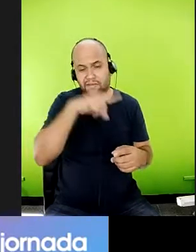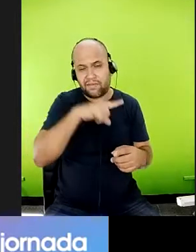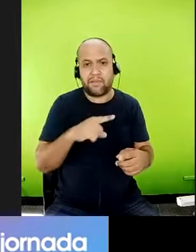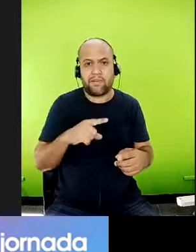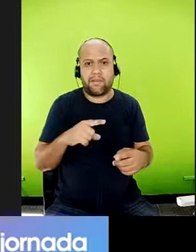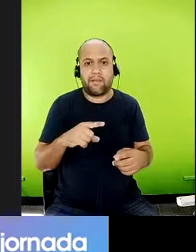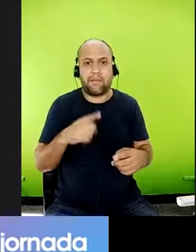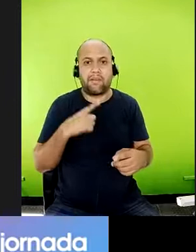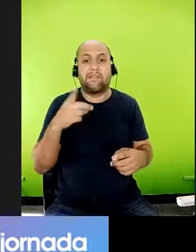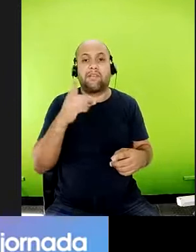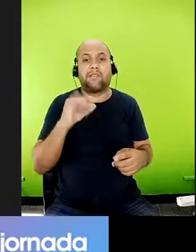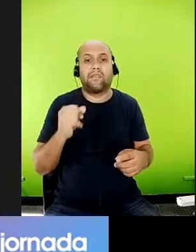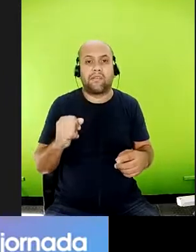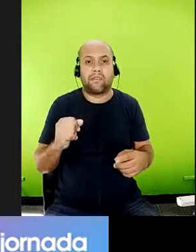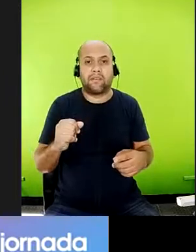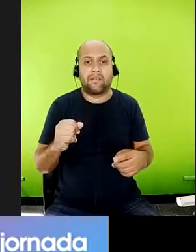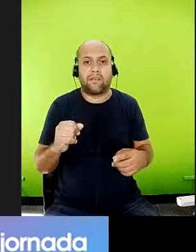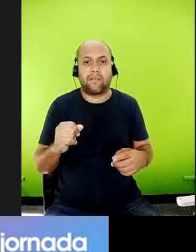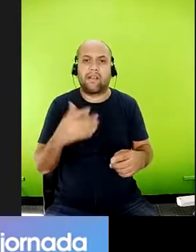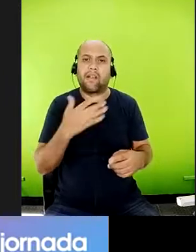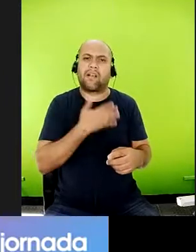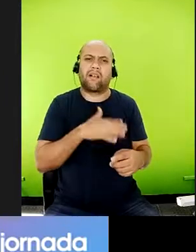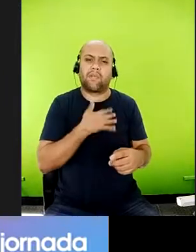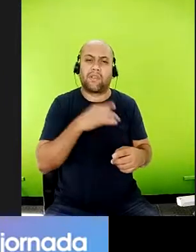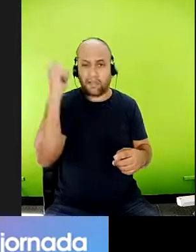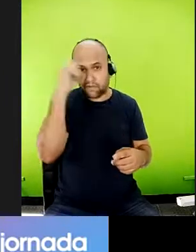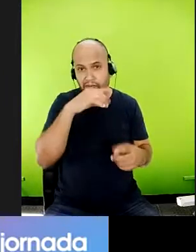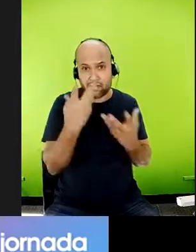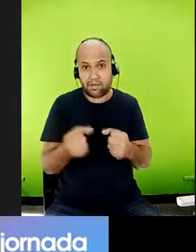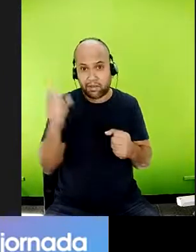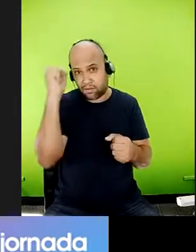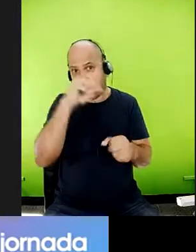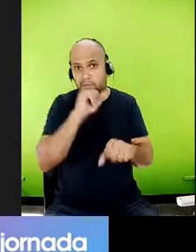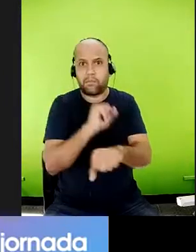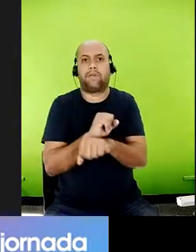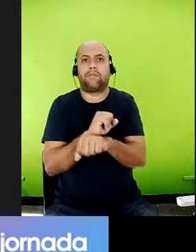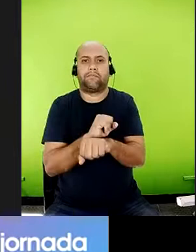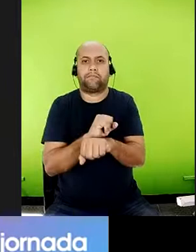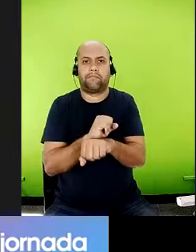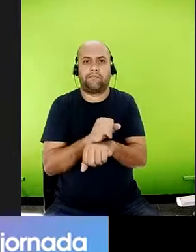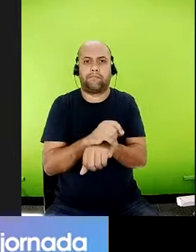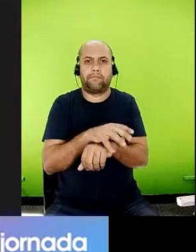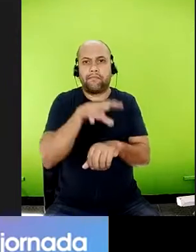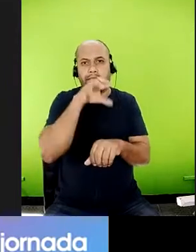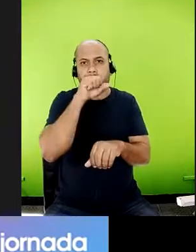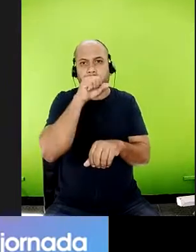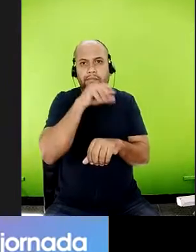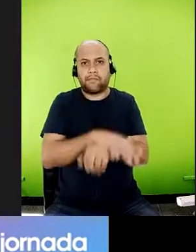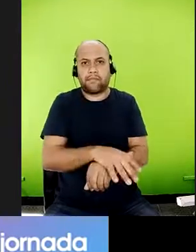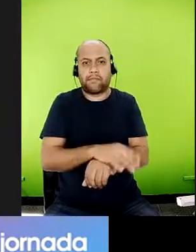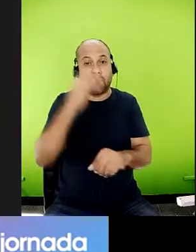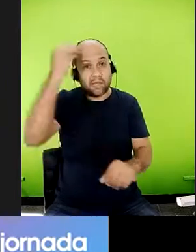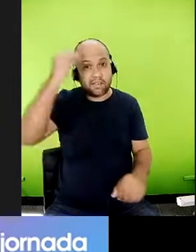desses dias se de colinho Tá difícil aceitar que tá difícil para um pouquinho respiro um pouquinho tá na hora mas não